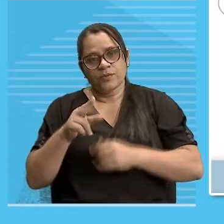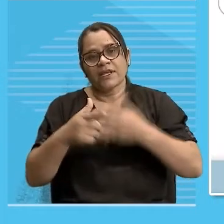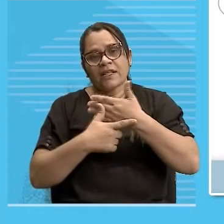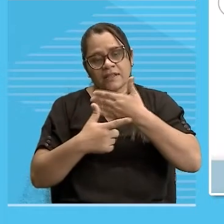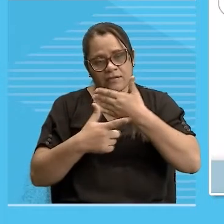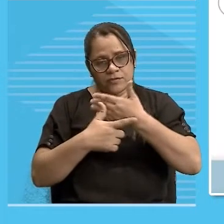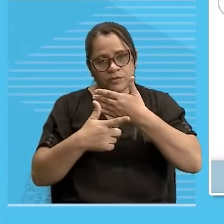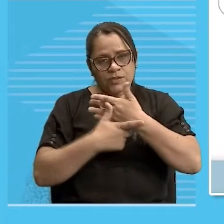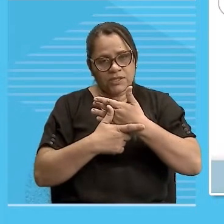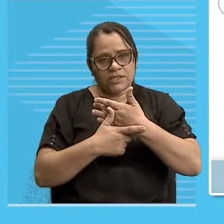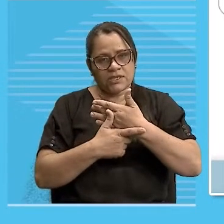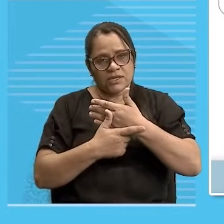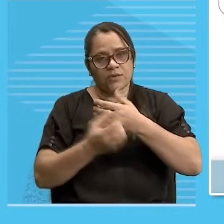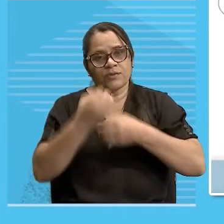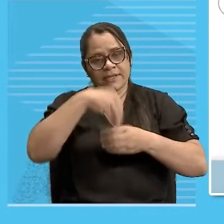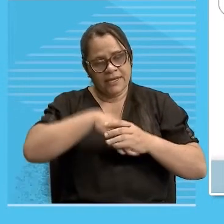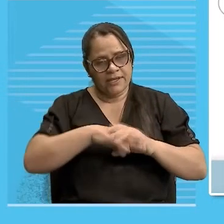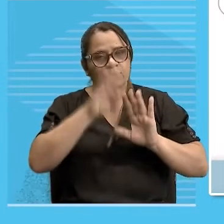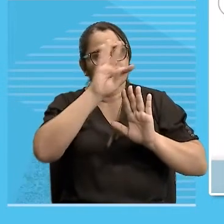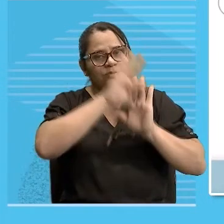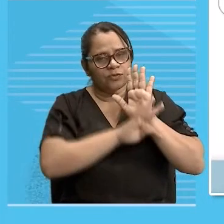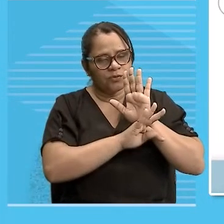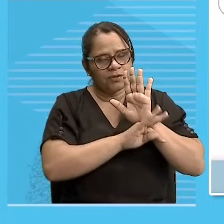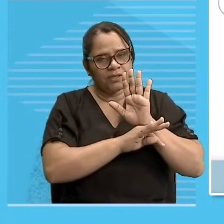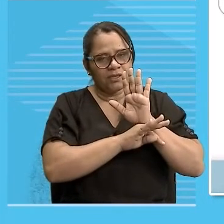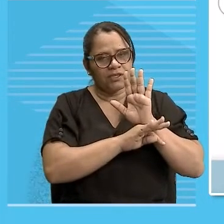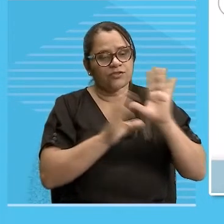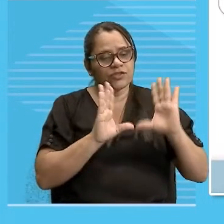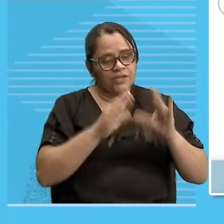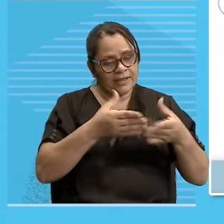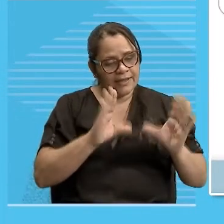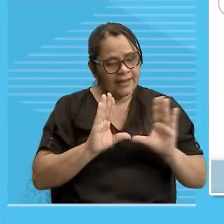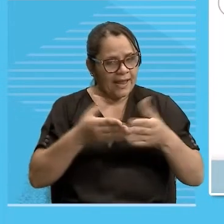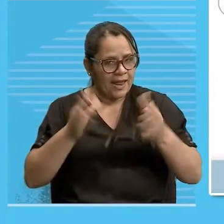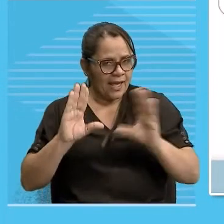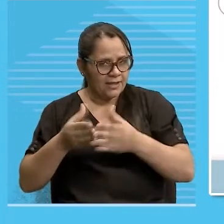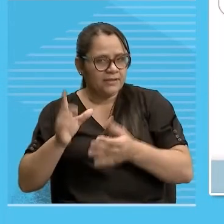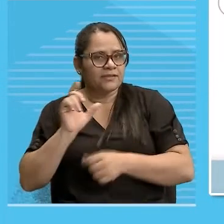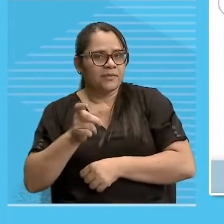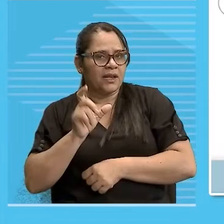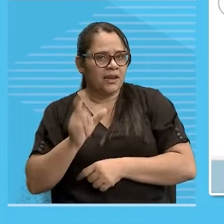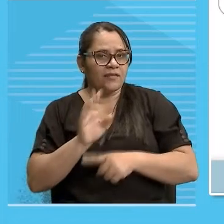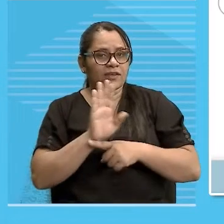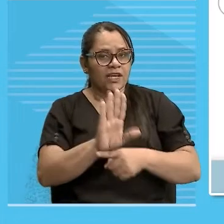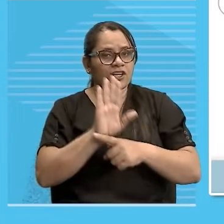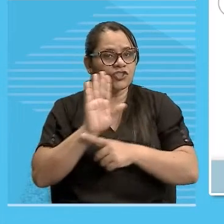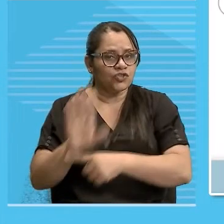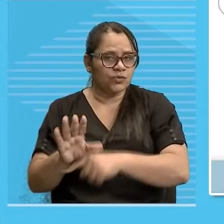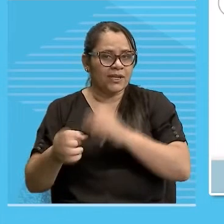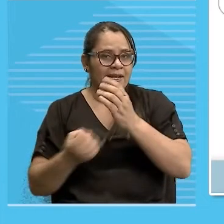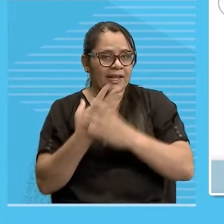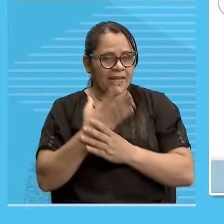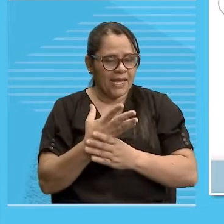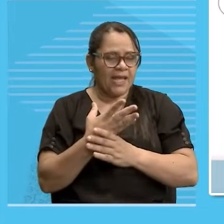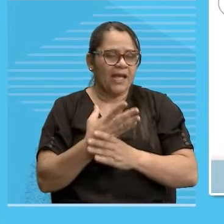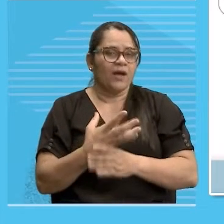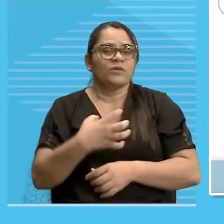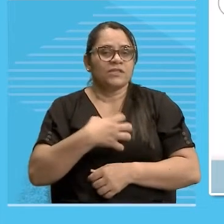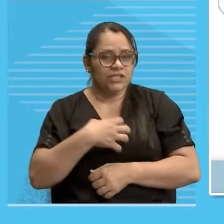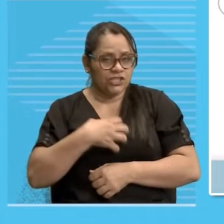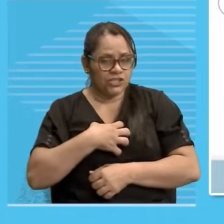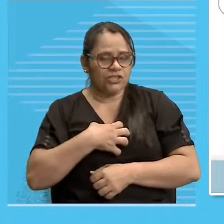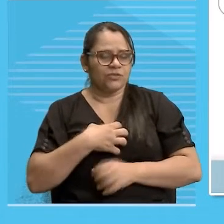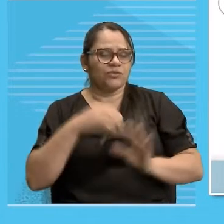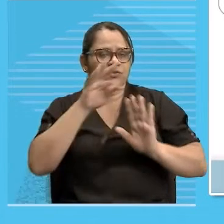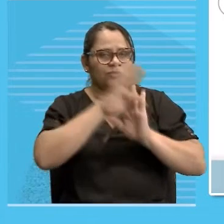função dentro dos contextos, né, como classe de palavra que vai ajudar a construir os efeitos de sentido de um texto,